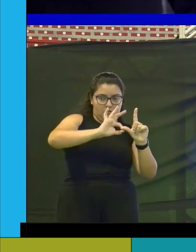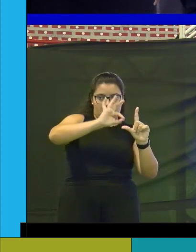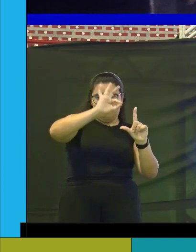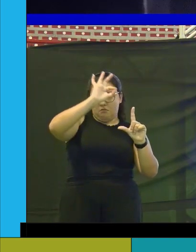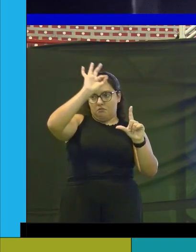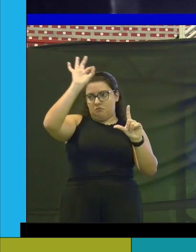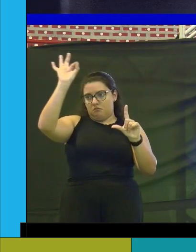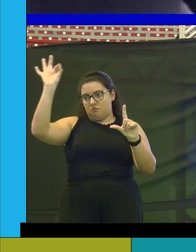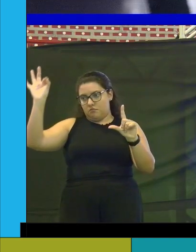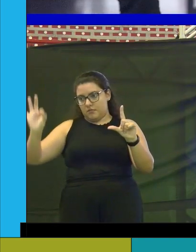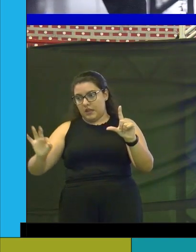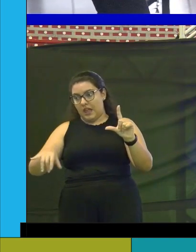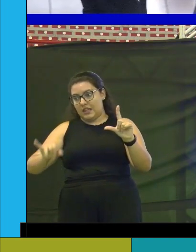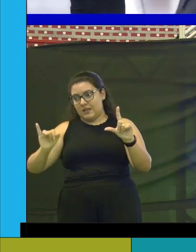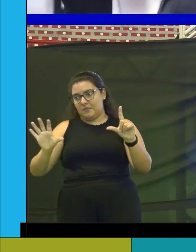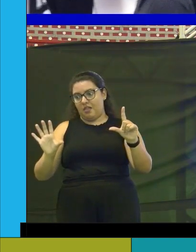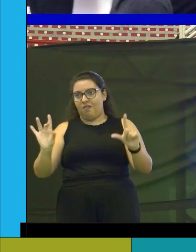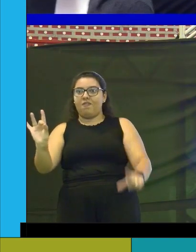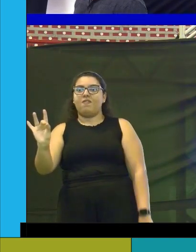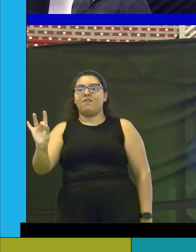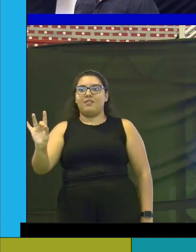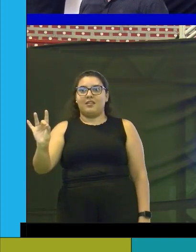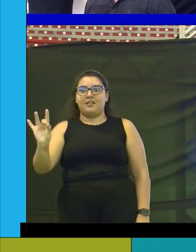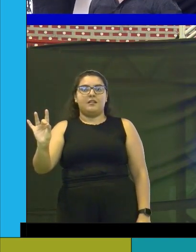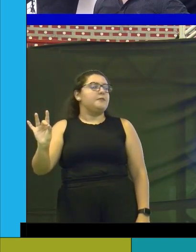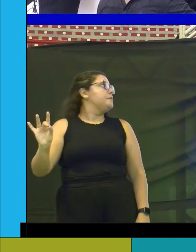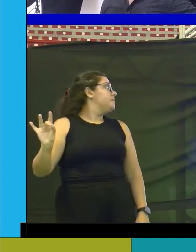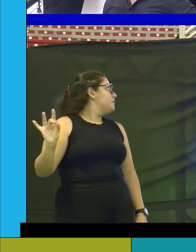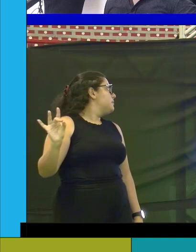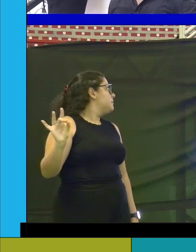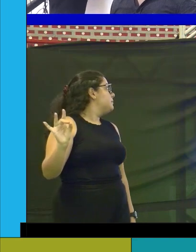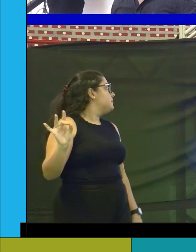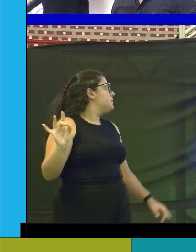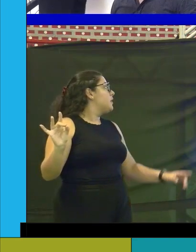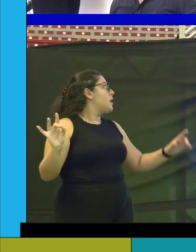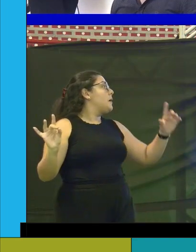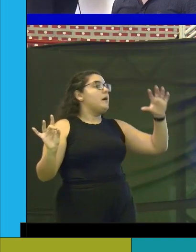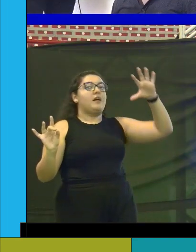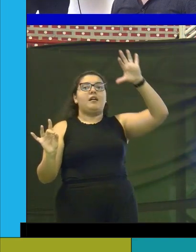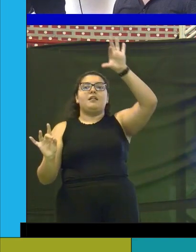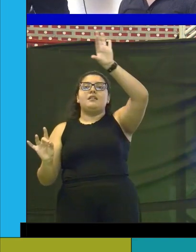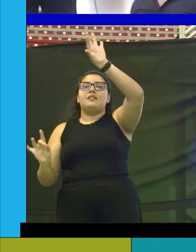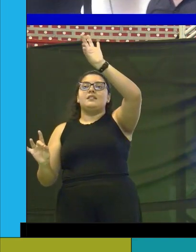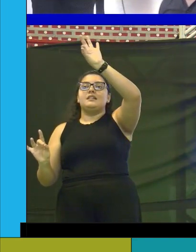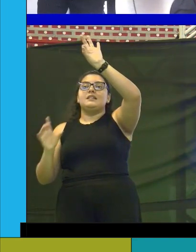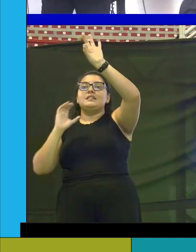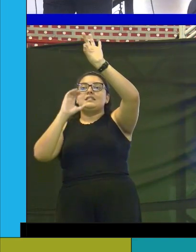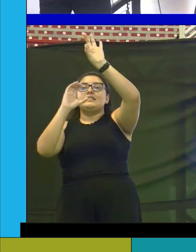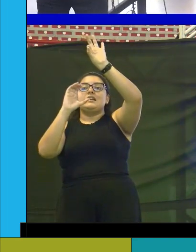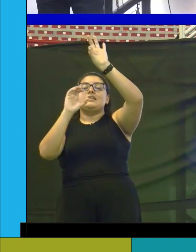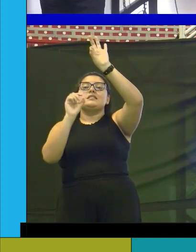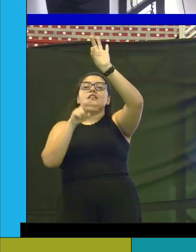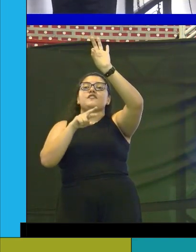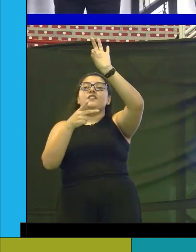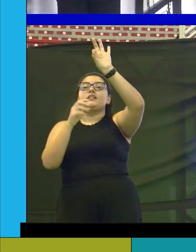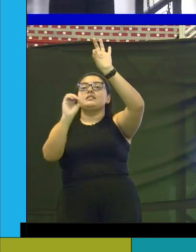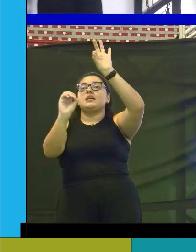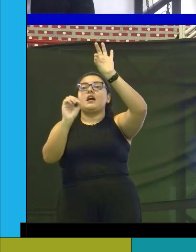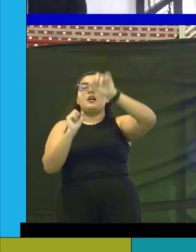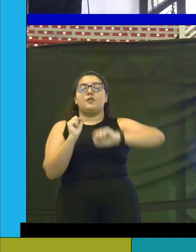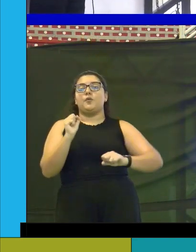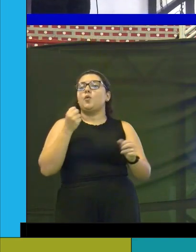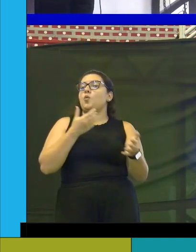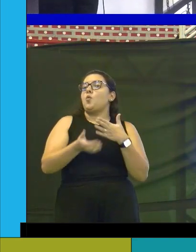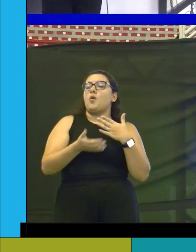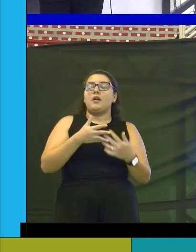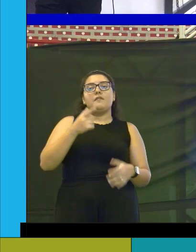caso aqui, ó, a parábola está tocando o eixo Y na origem. O C é 0. É por esse motivo que todas